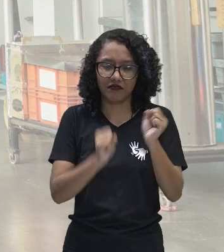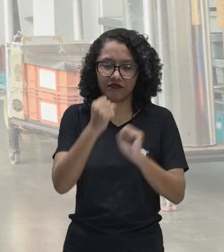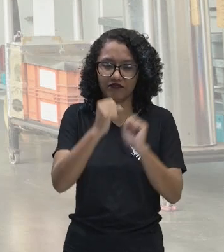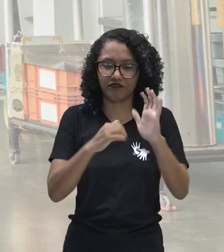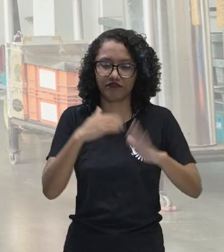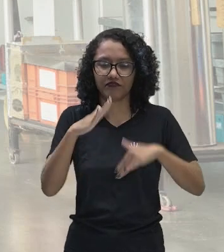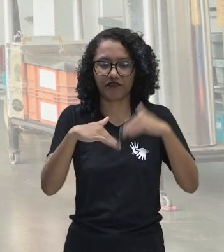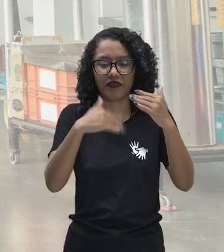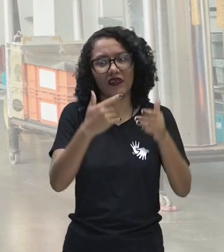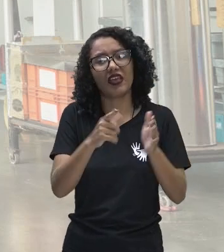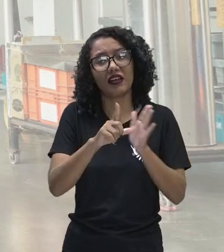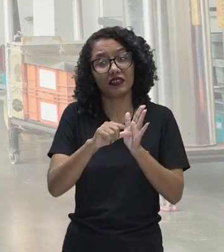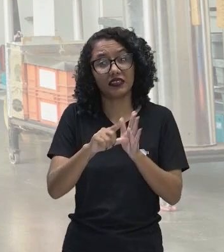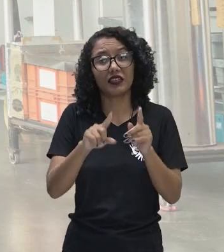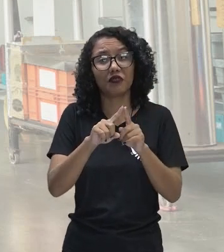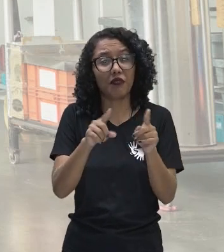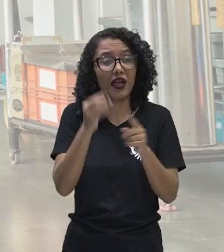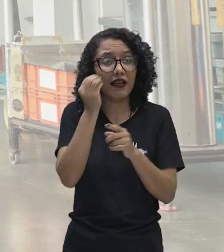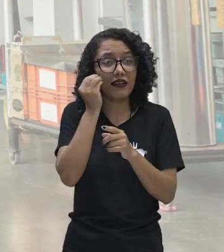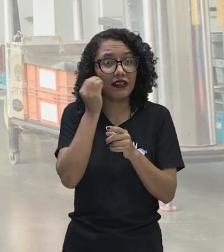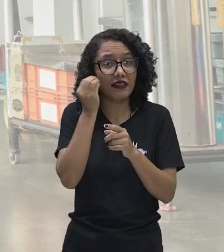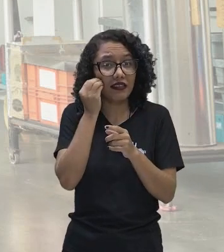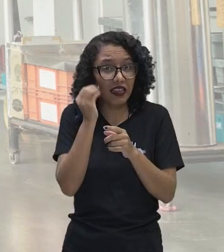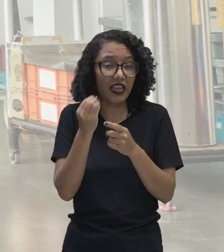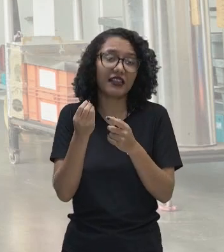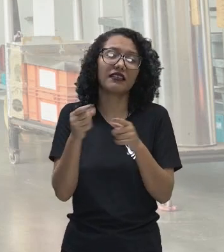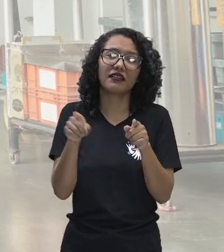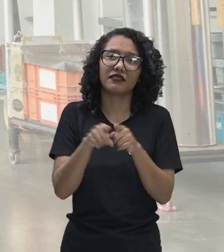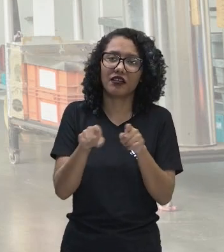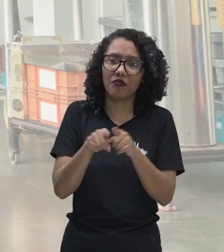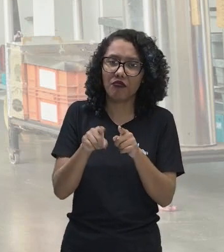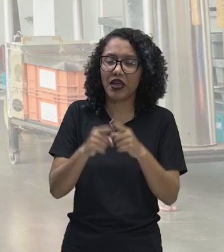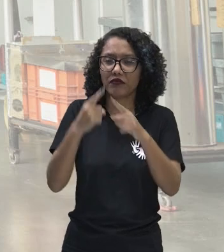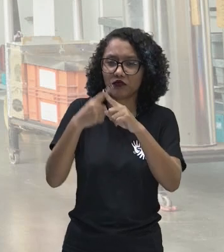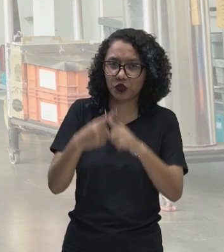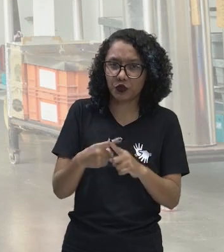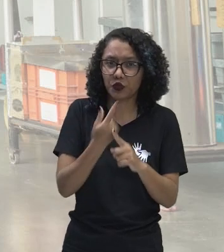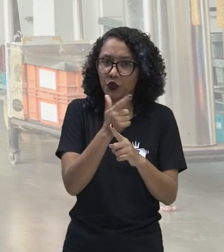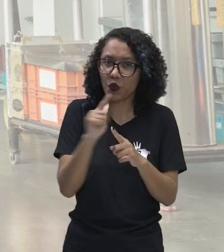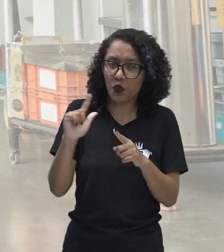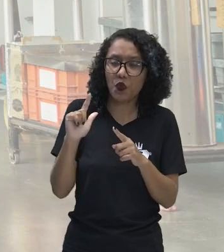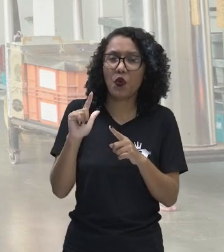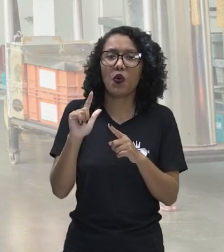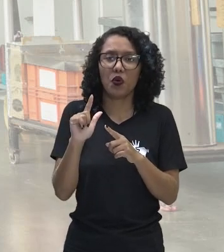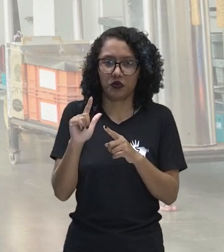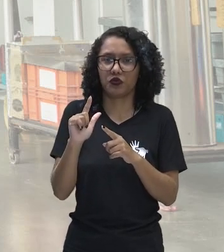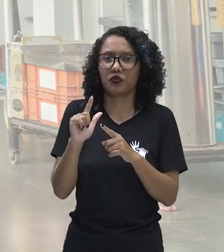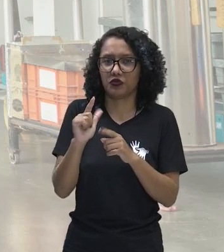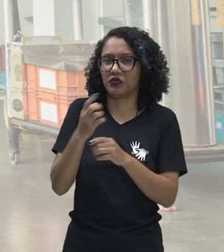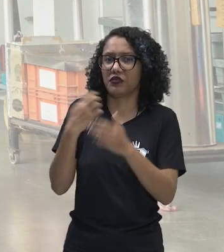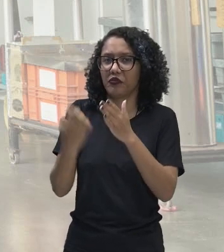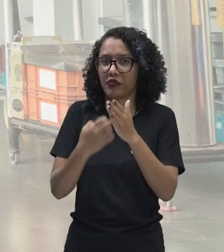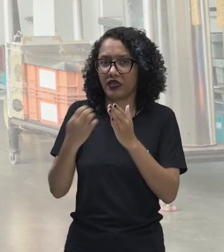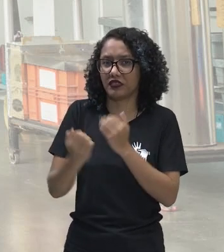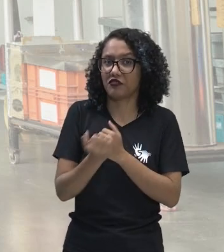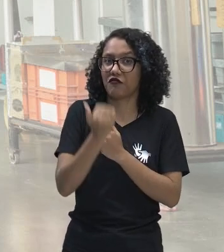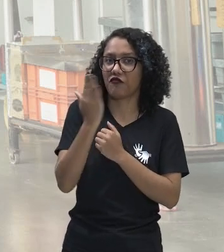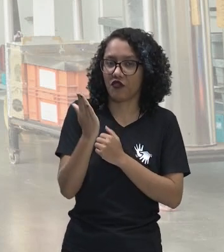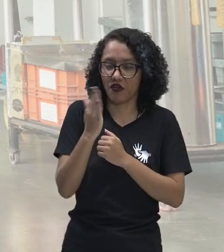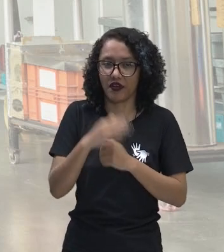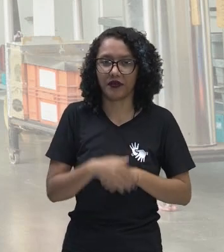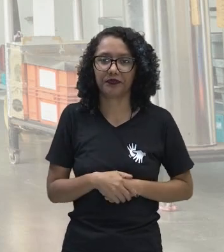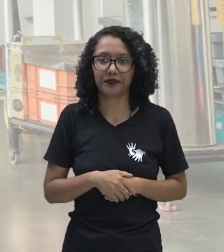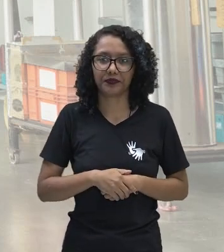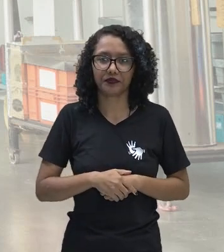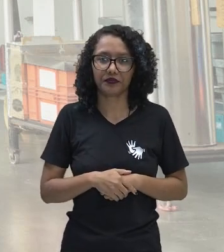ali competir com os mercados internacionais, certo? Então, vamos lá. Para começar, vamos observar como